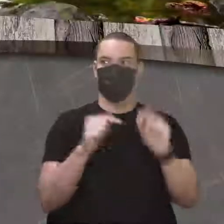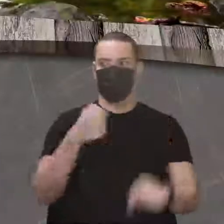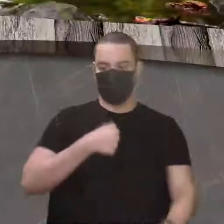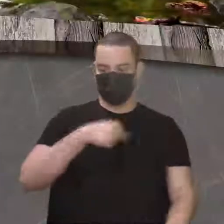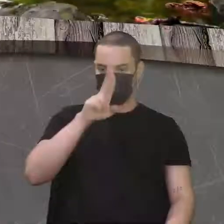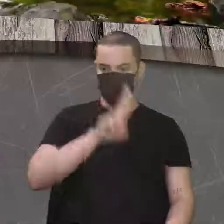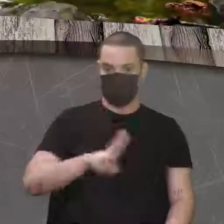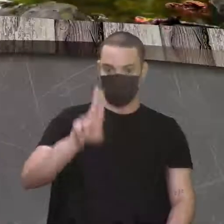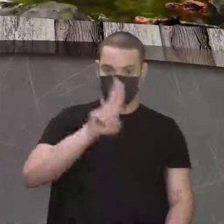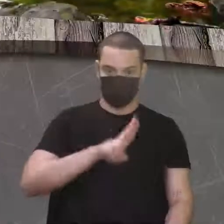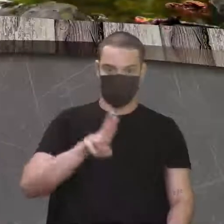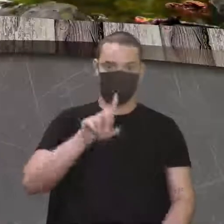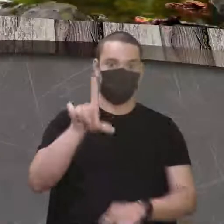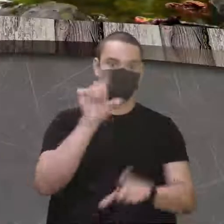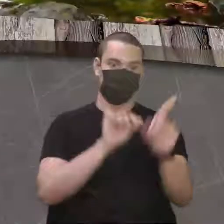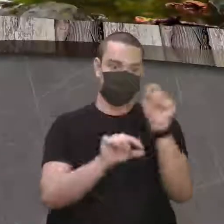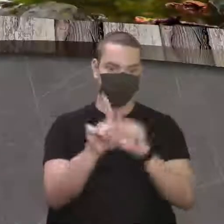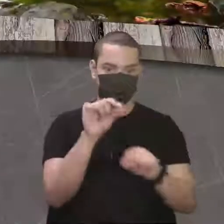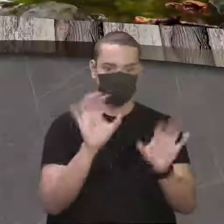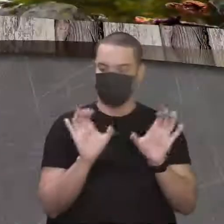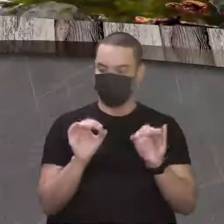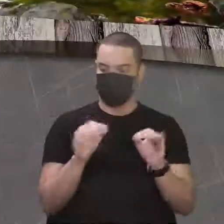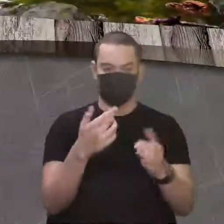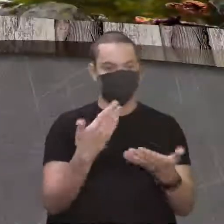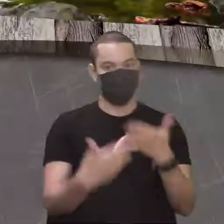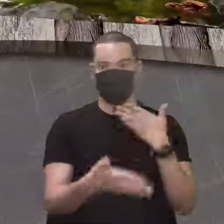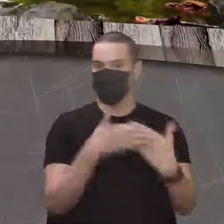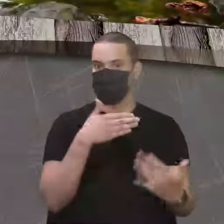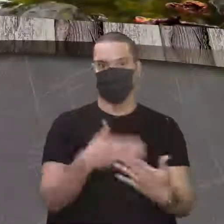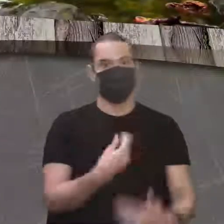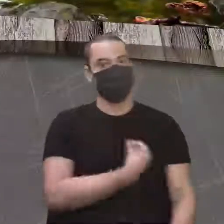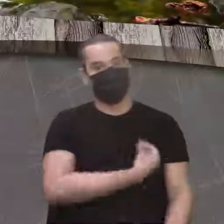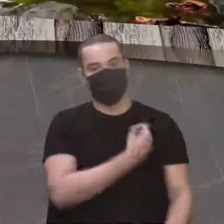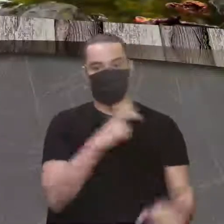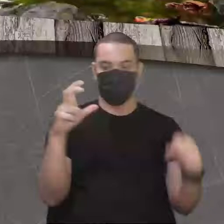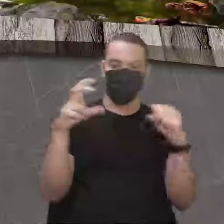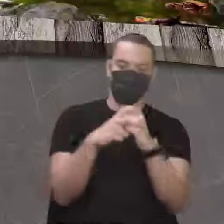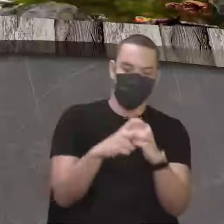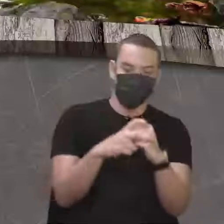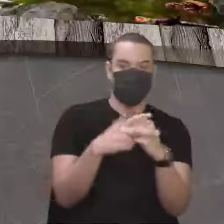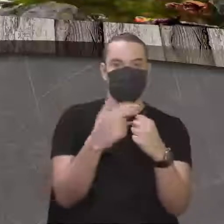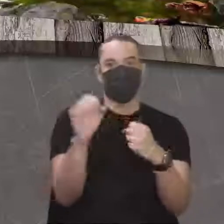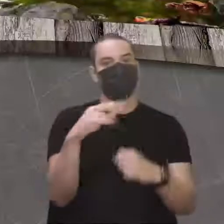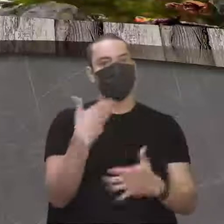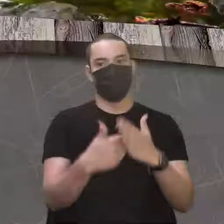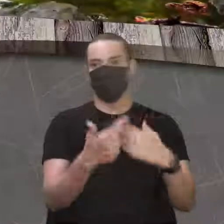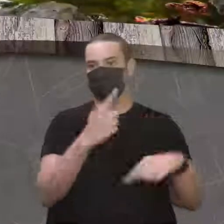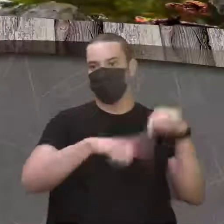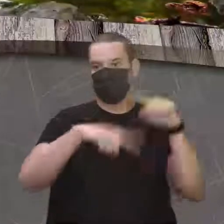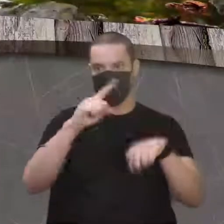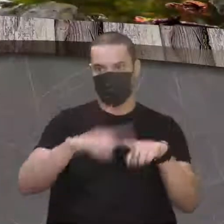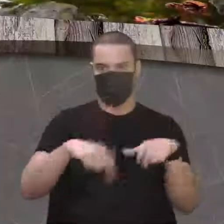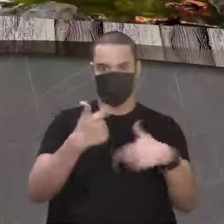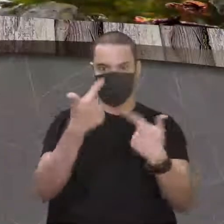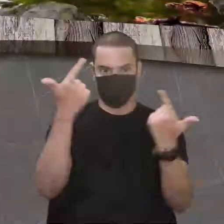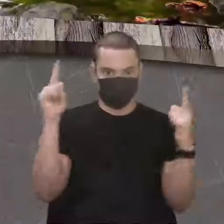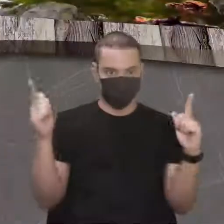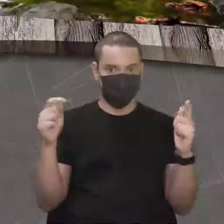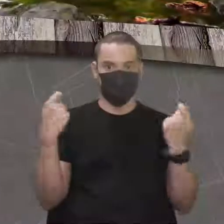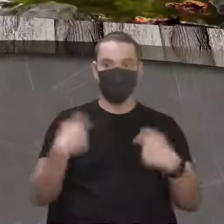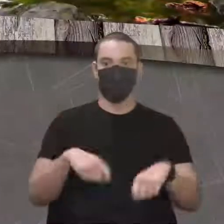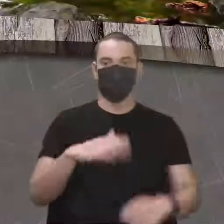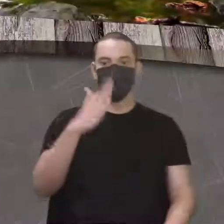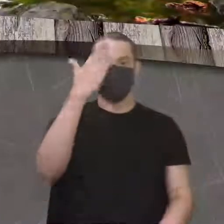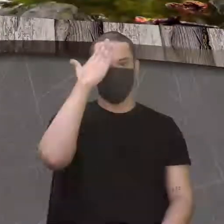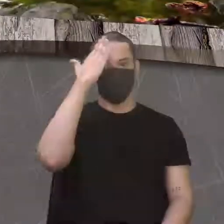utilizo seleciono um micro-organismo, seja ele vírus, bactérias ou outro organismo, eu preciso